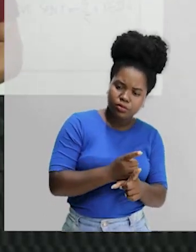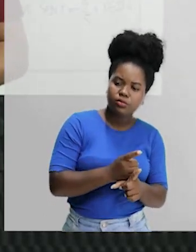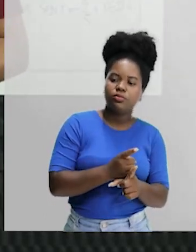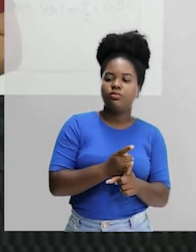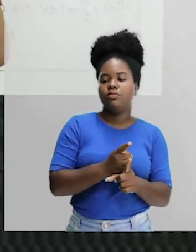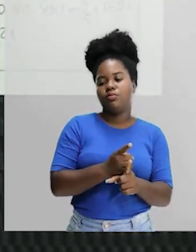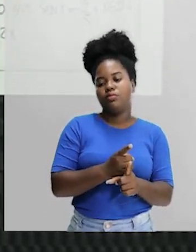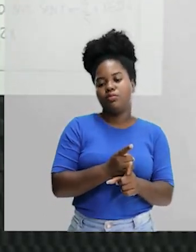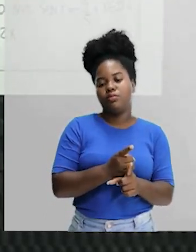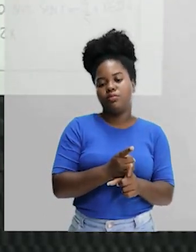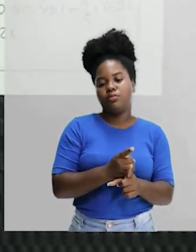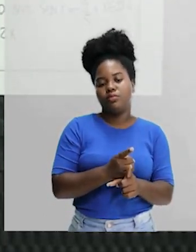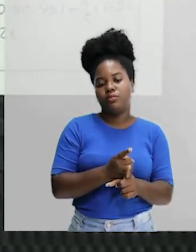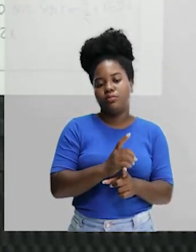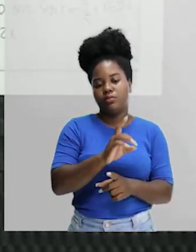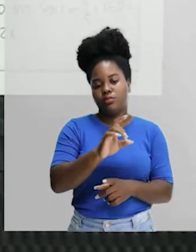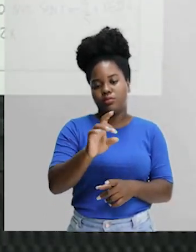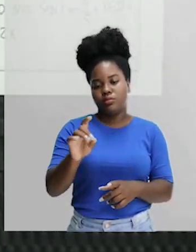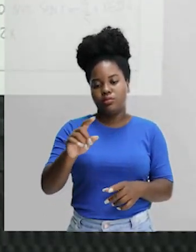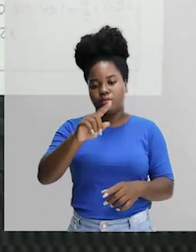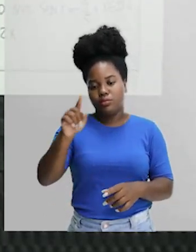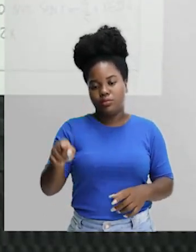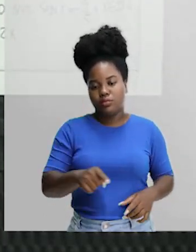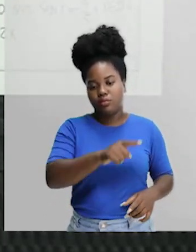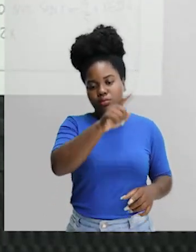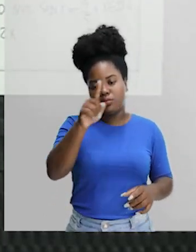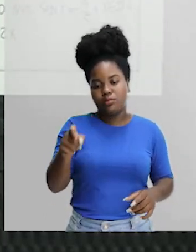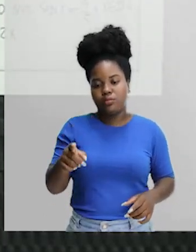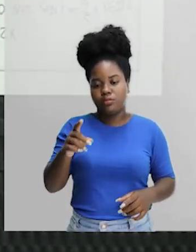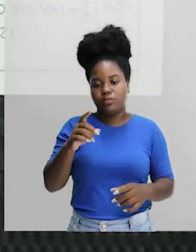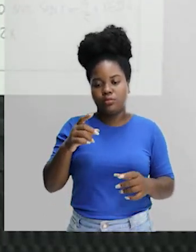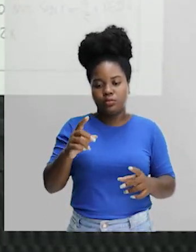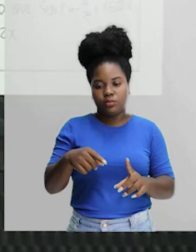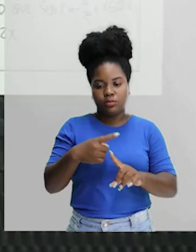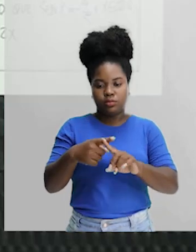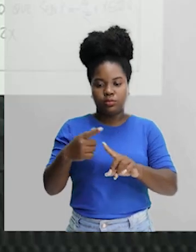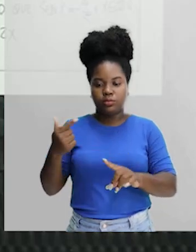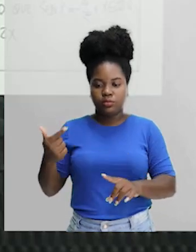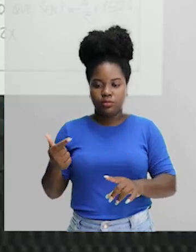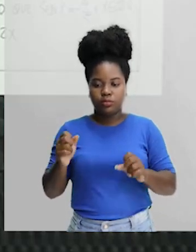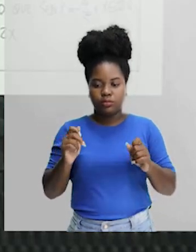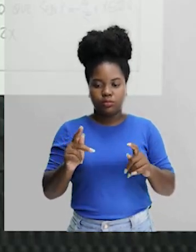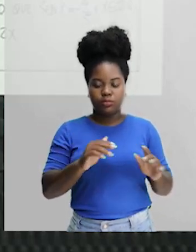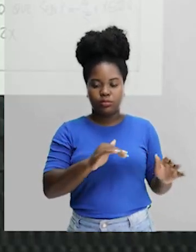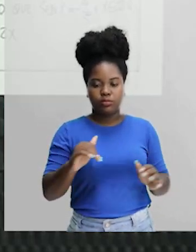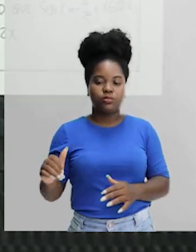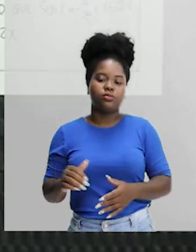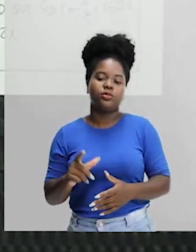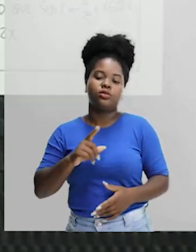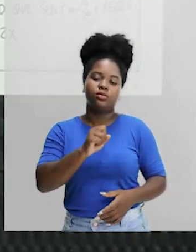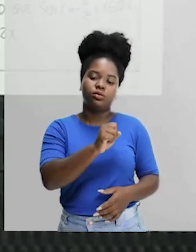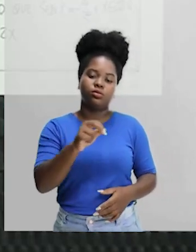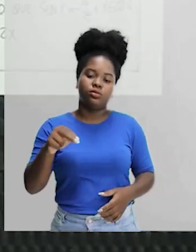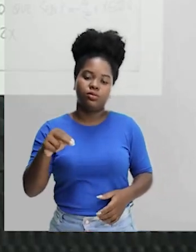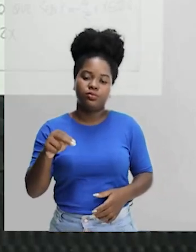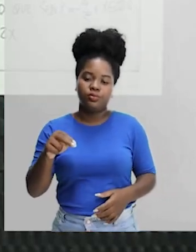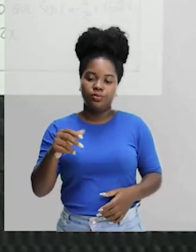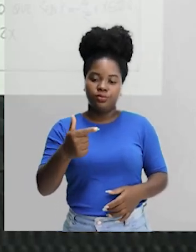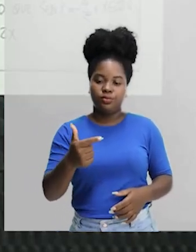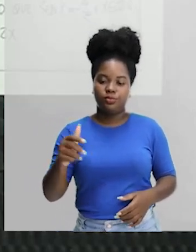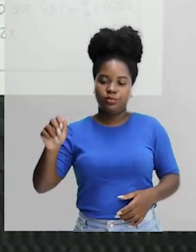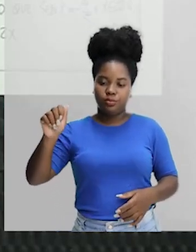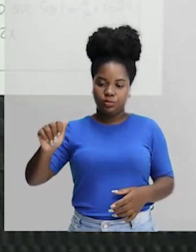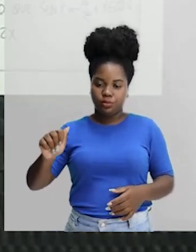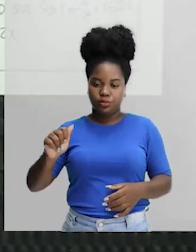dos arcos duplos. Olha só. Como é que a gente vai fazer isso? Ó, seno de 2A. O seno de 2A é